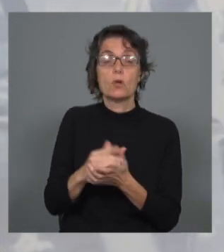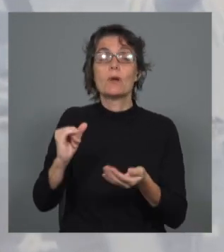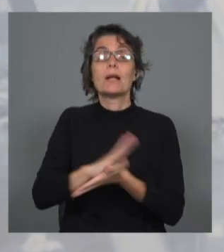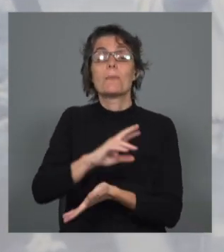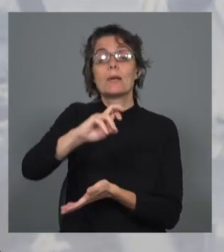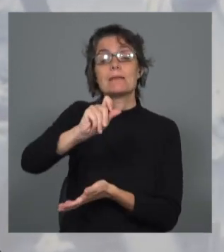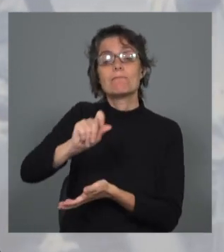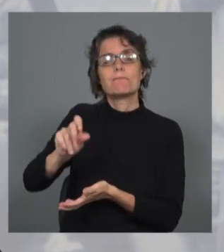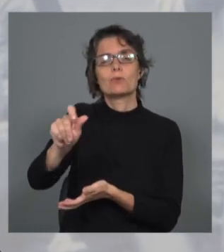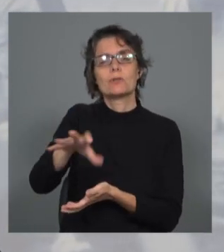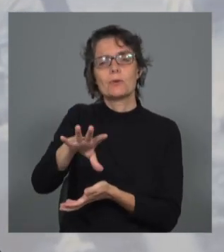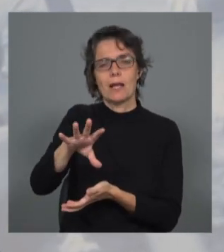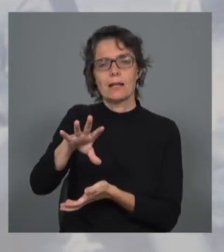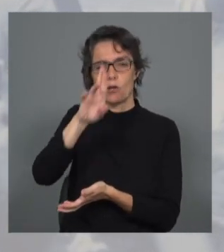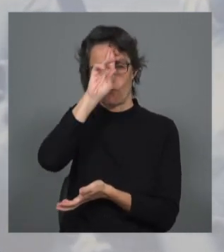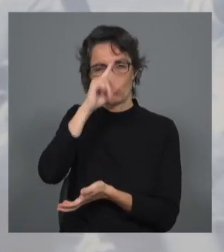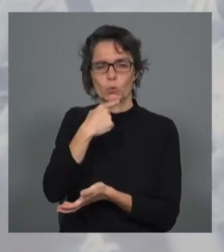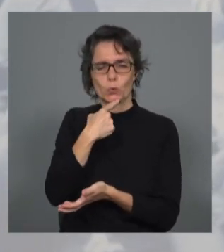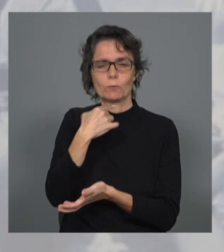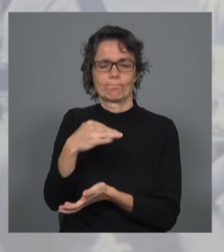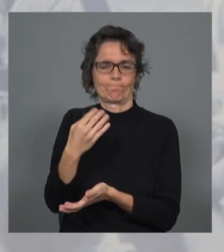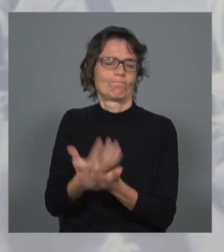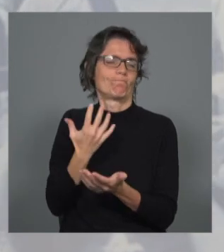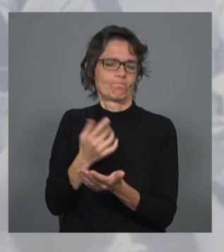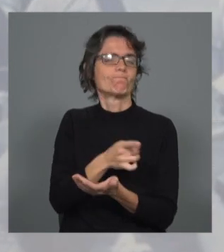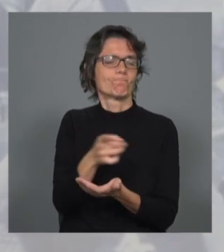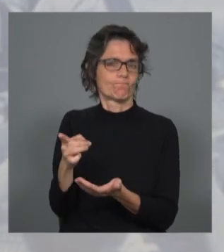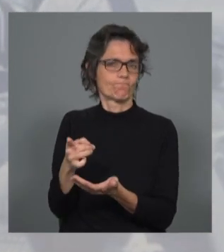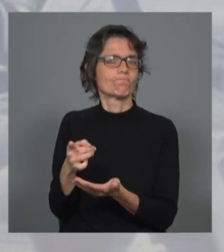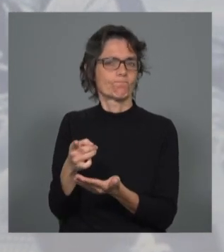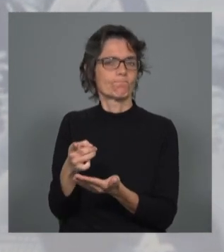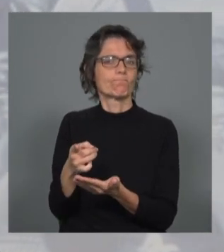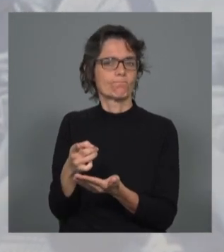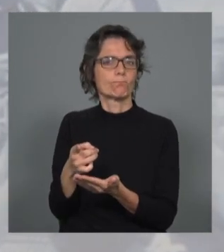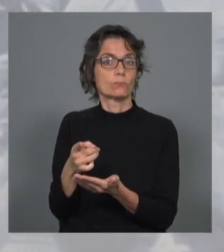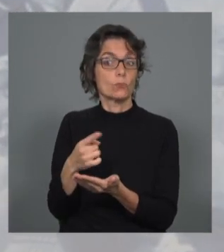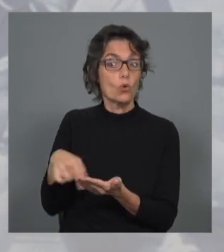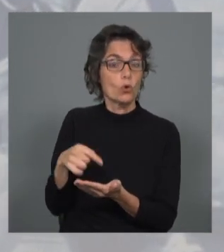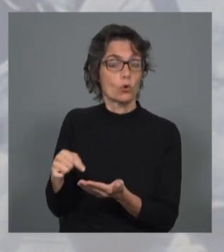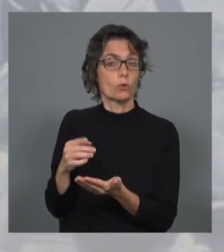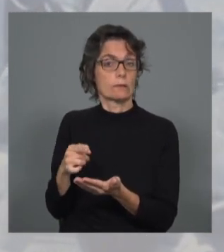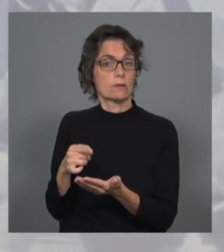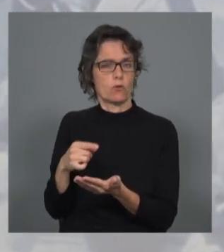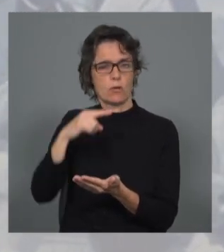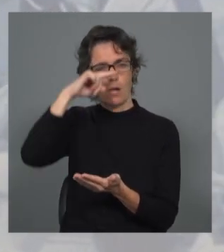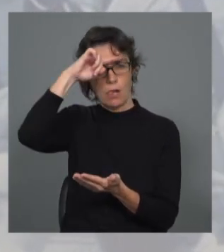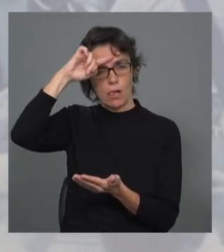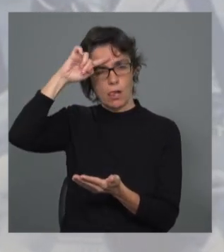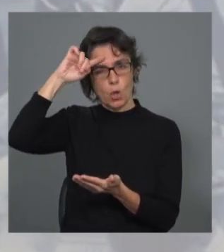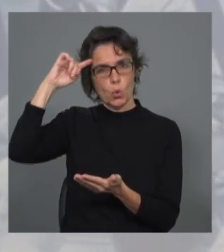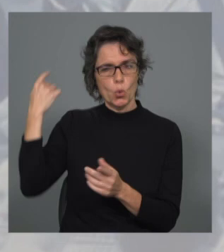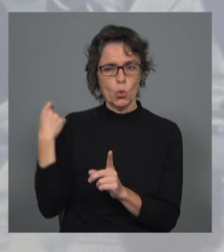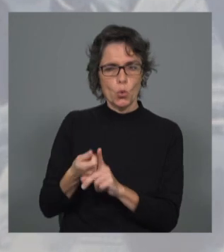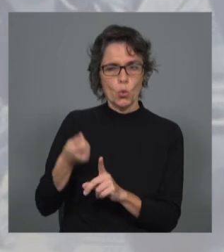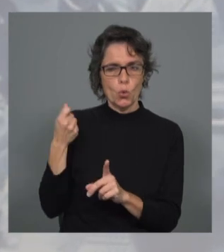em Portugal é resiliência, de facto. E já tivemos muitas dificuldades, muitos